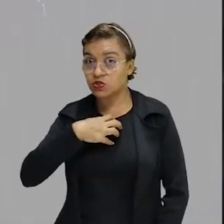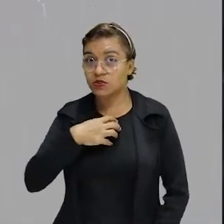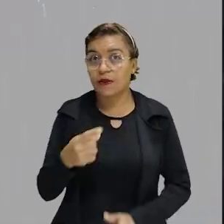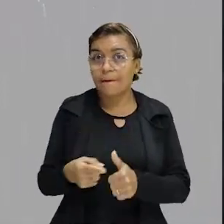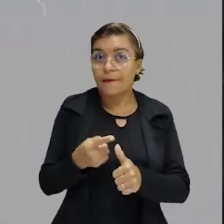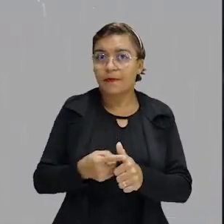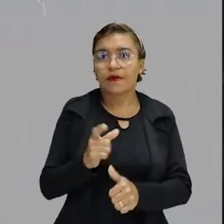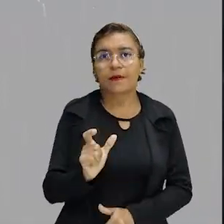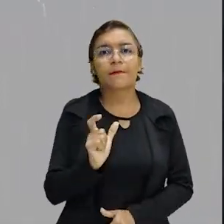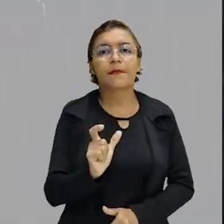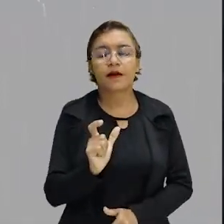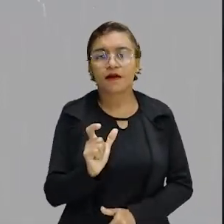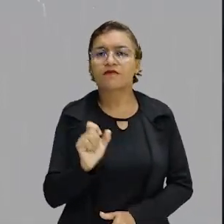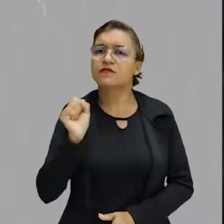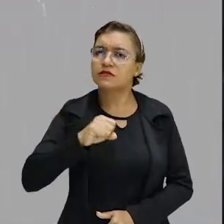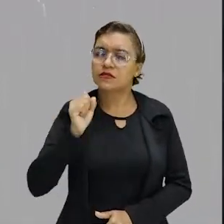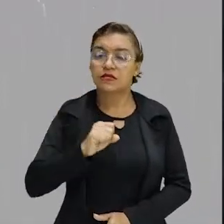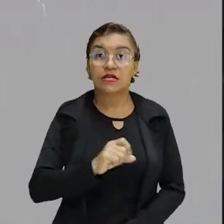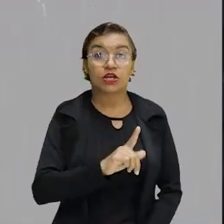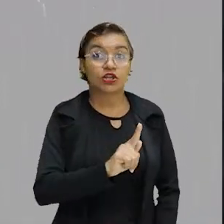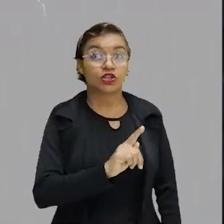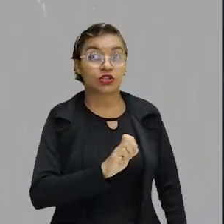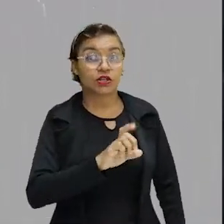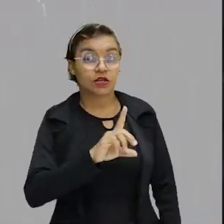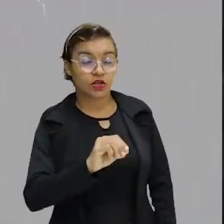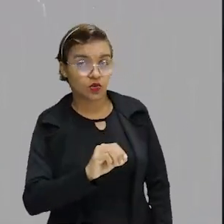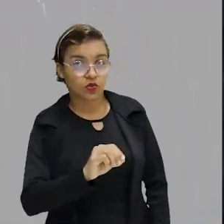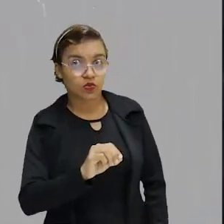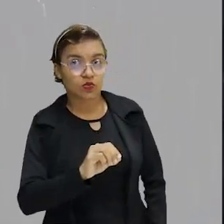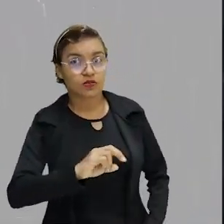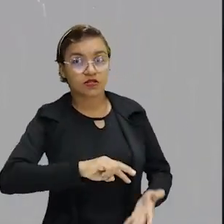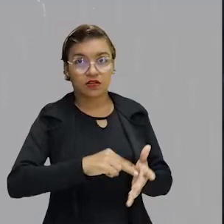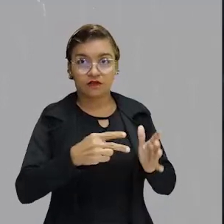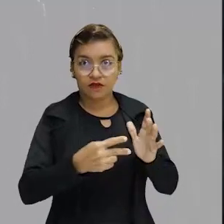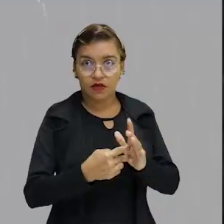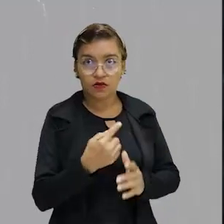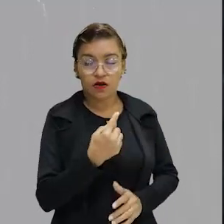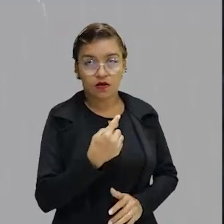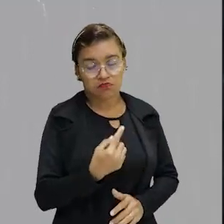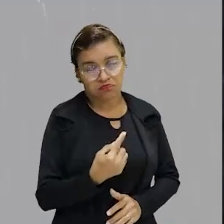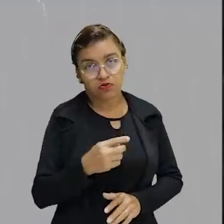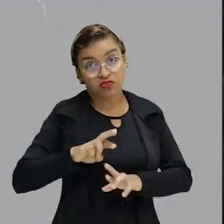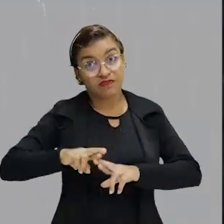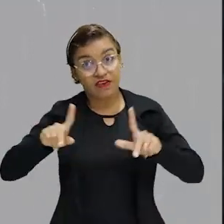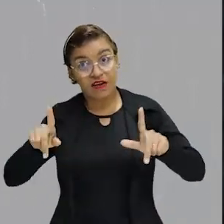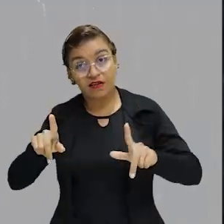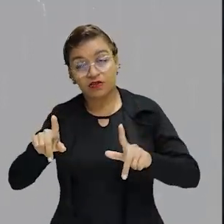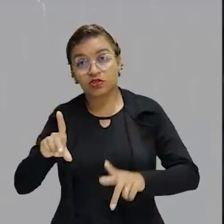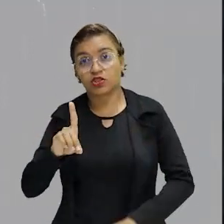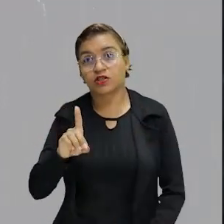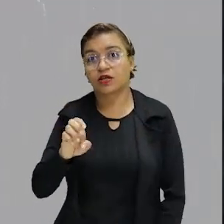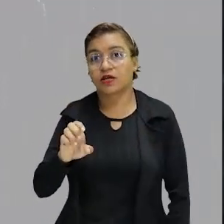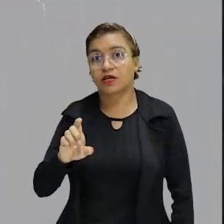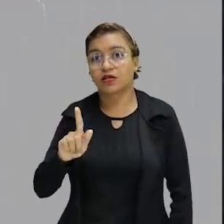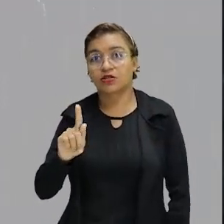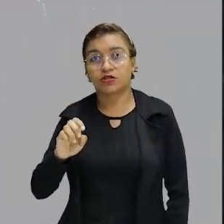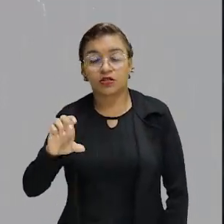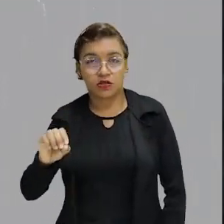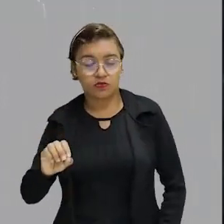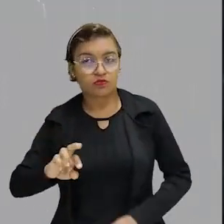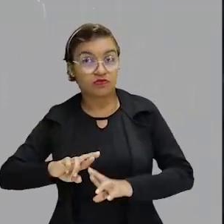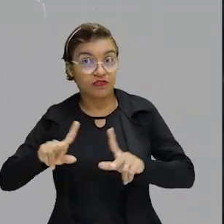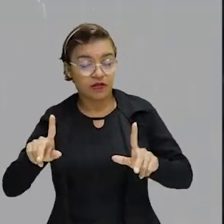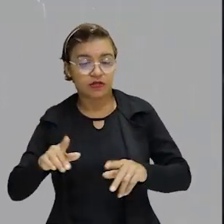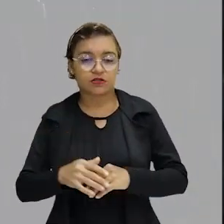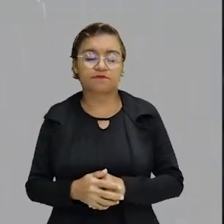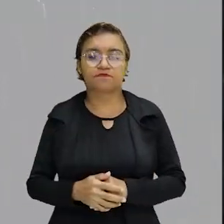claro que ela modifica. Gelo tem um significado, desgelo tem um outro significado completamente diferente. Com certeza modificou.